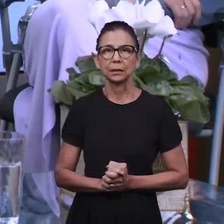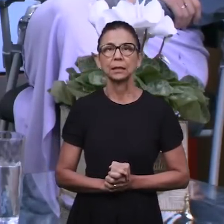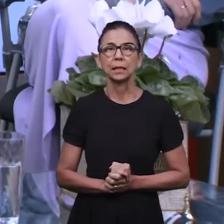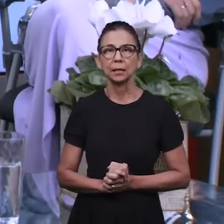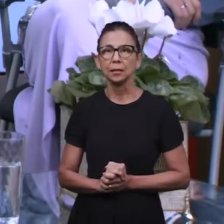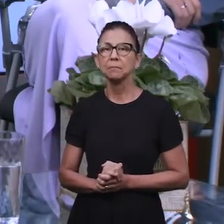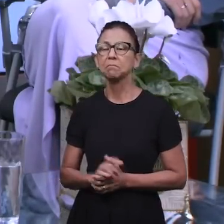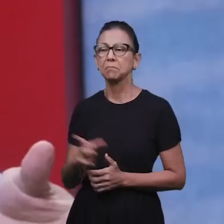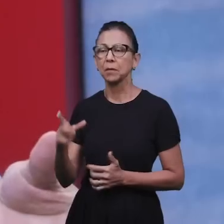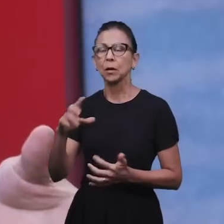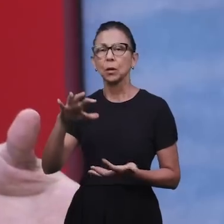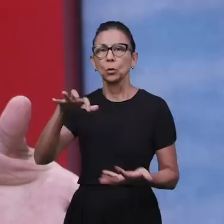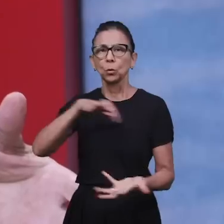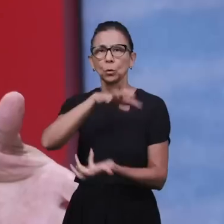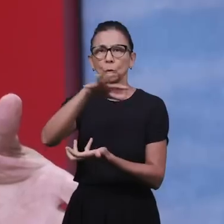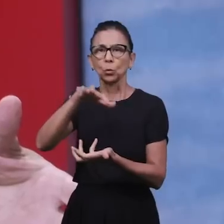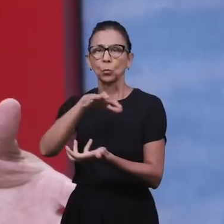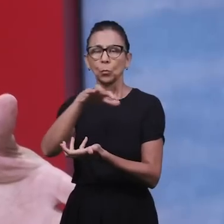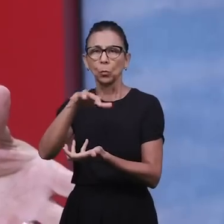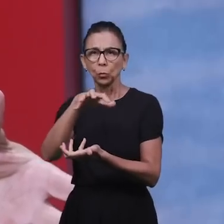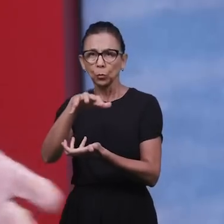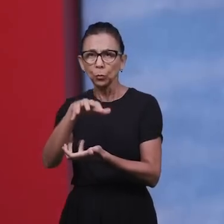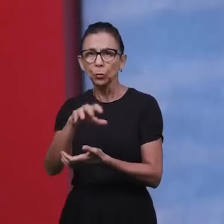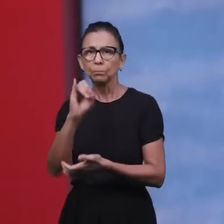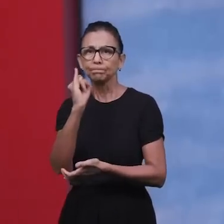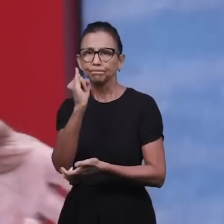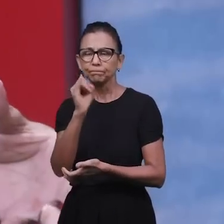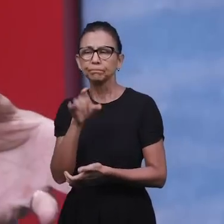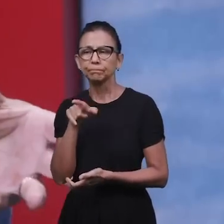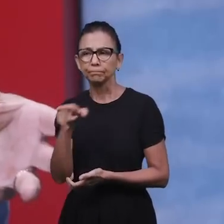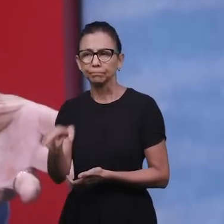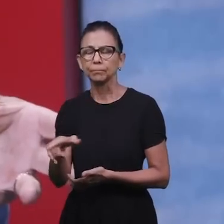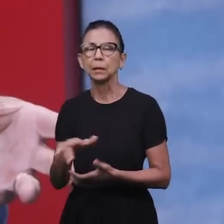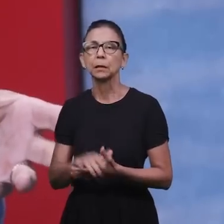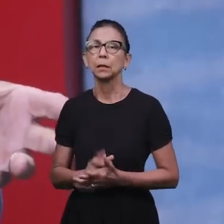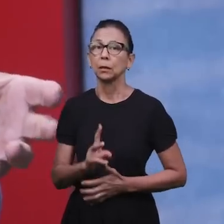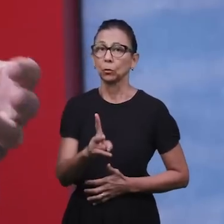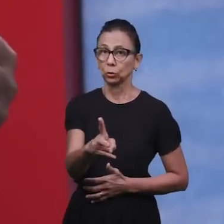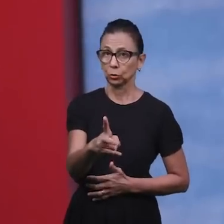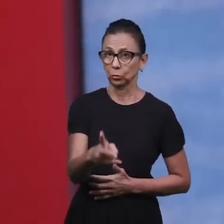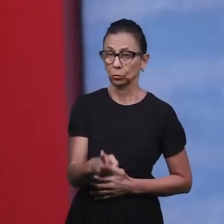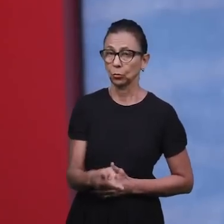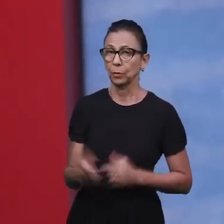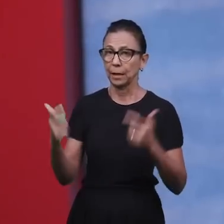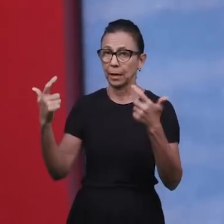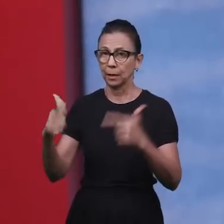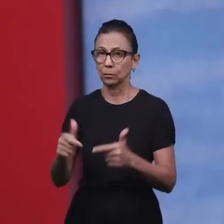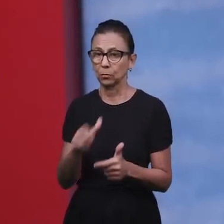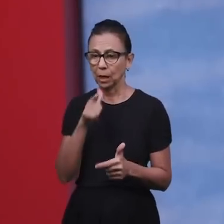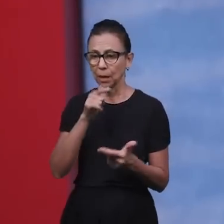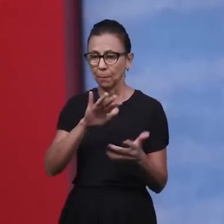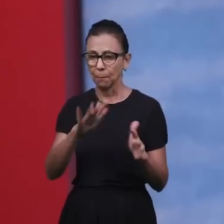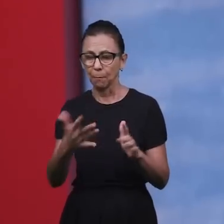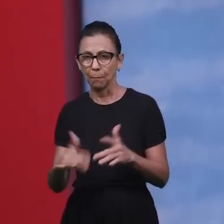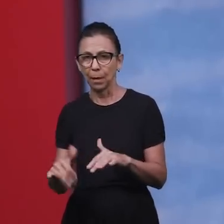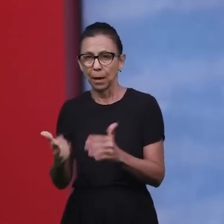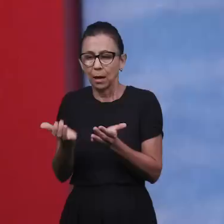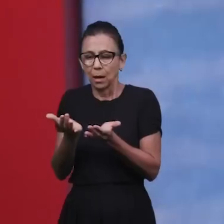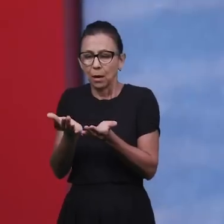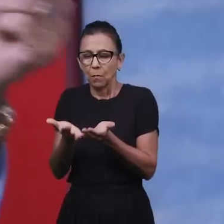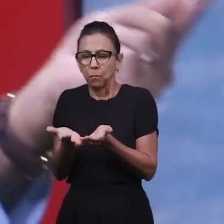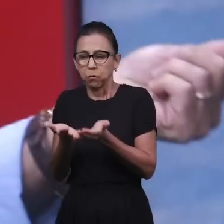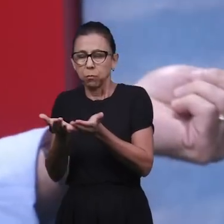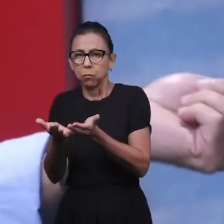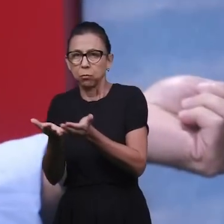cidade portuária, ainda continua sendo, está lá, é uma cidade portuária muito bem estruturada. Era um centro intelectual que